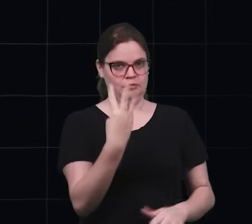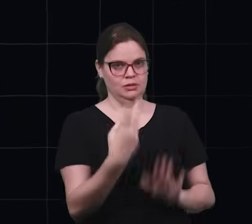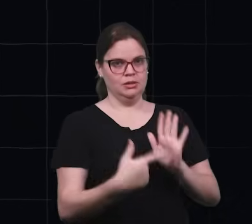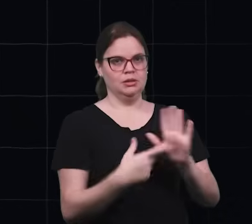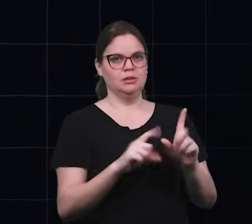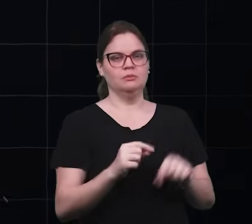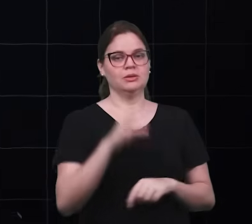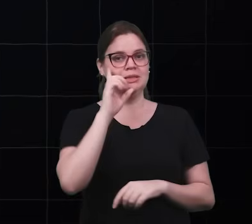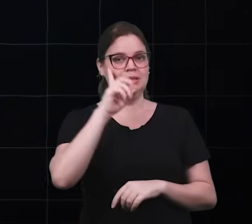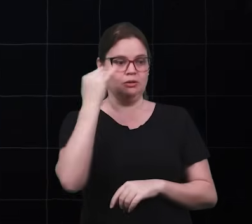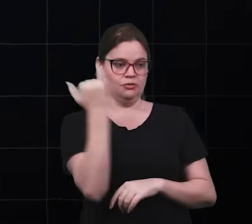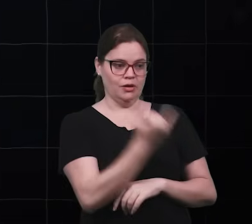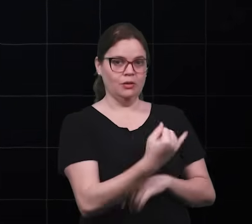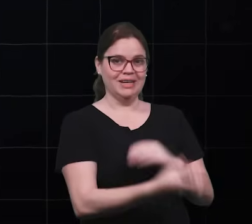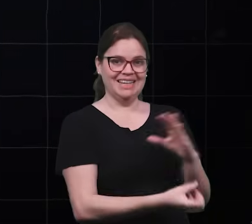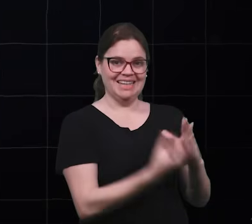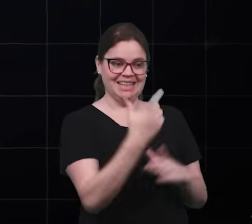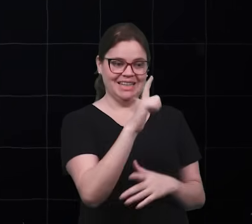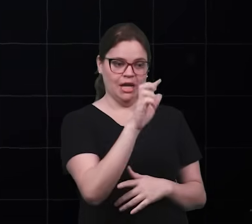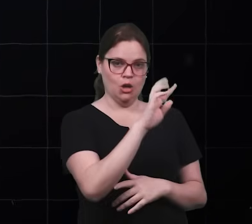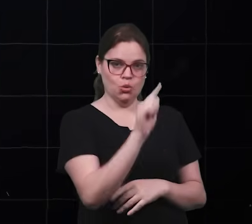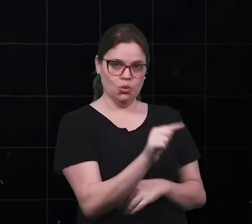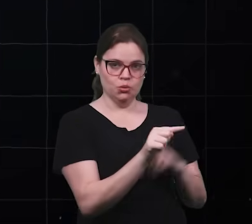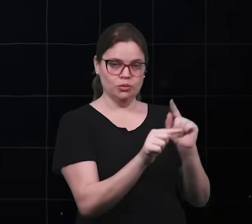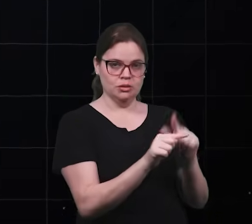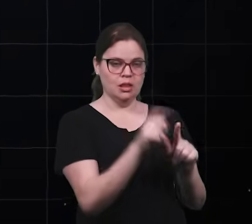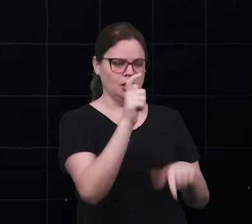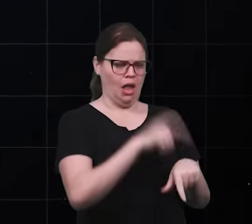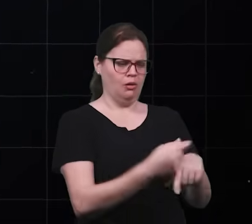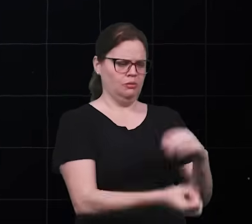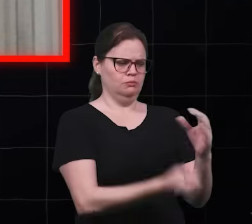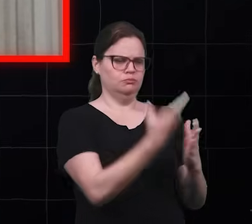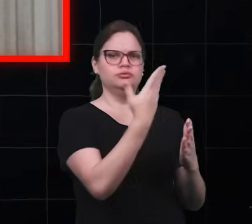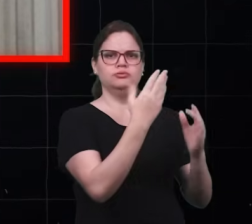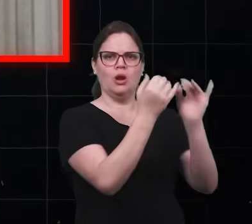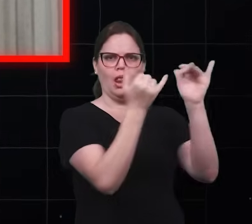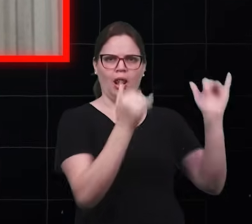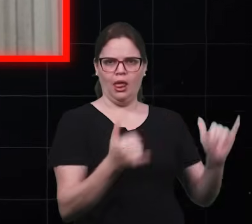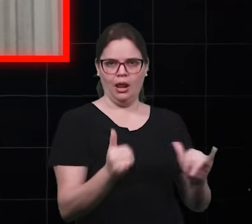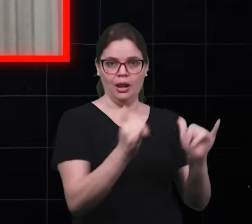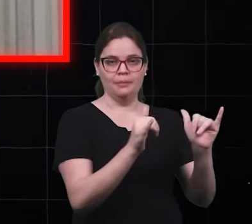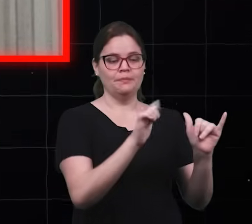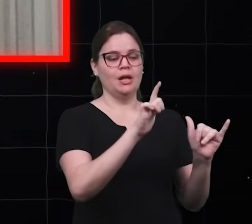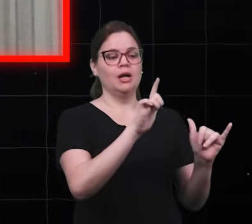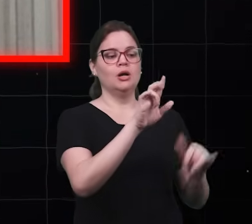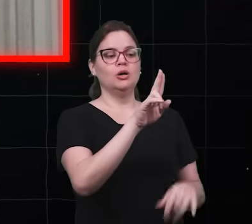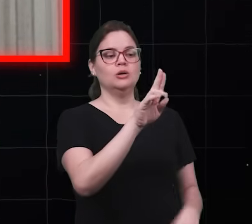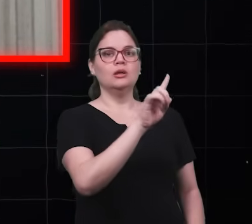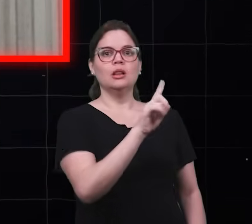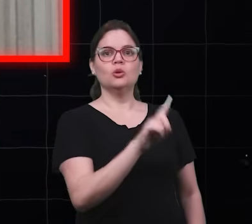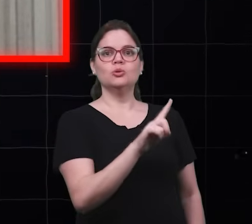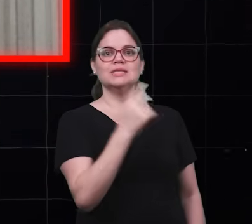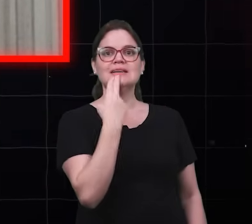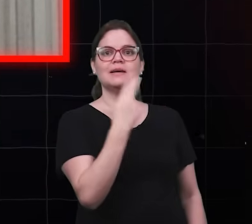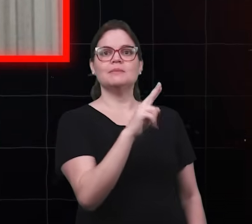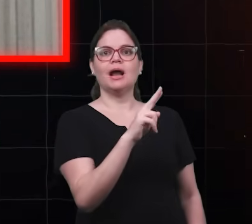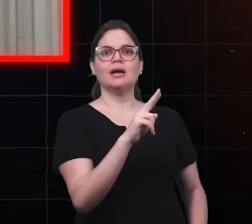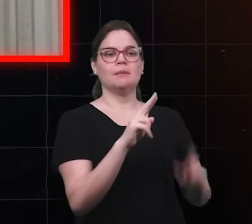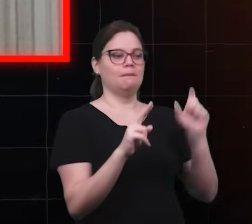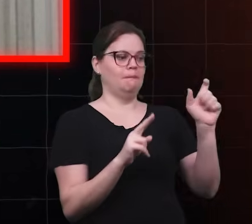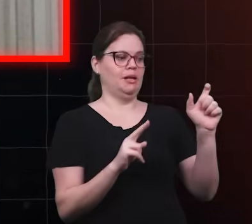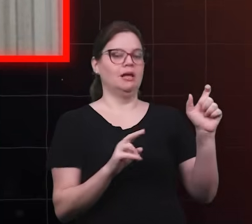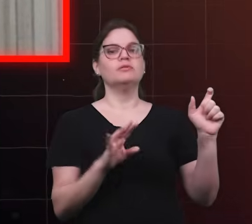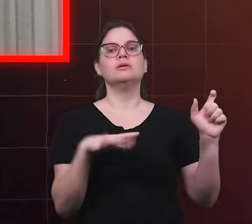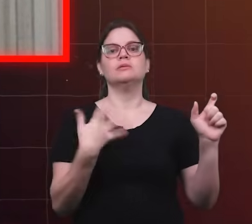quando disse Deus, haja luz e houve luz, aqui do hebraico a palavra é